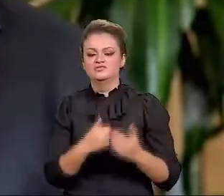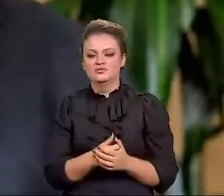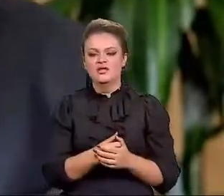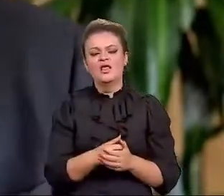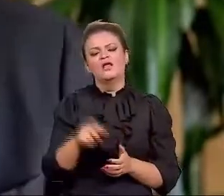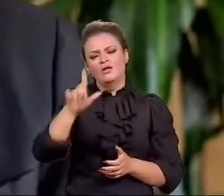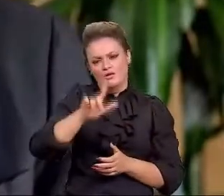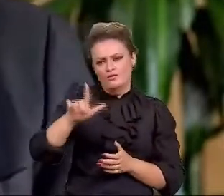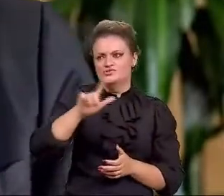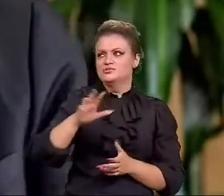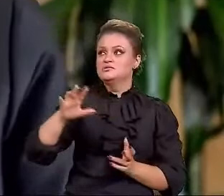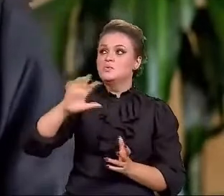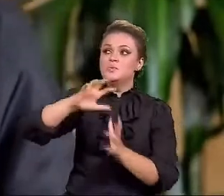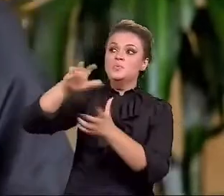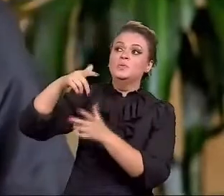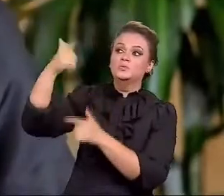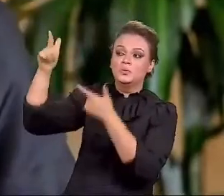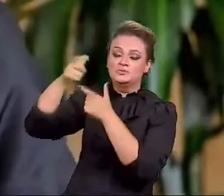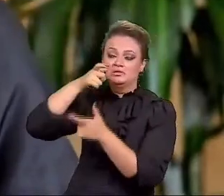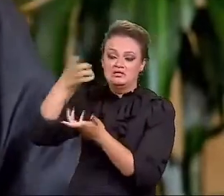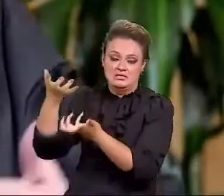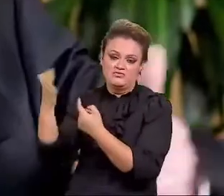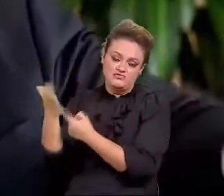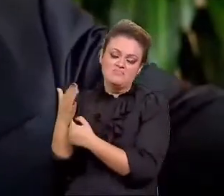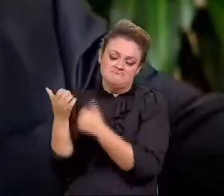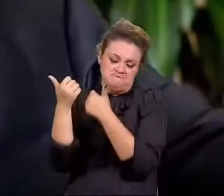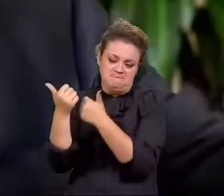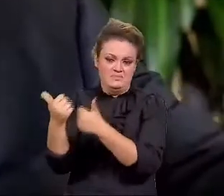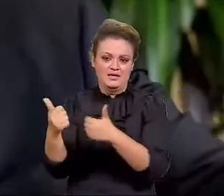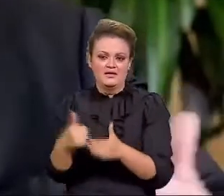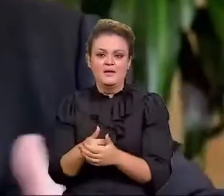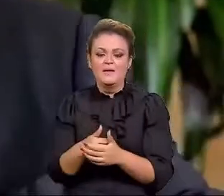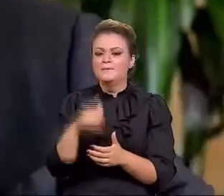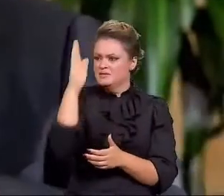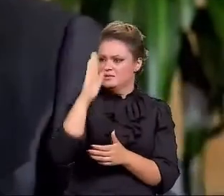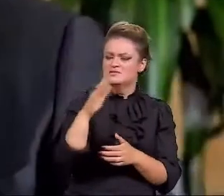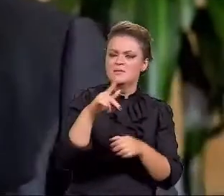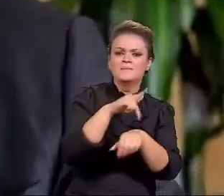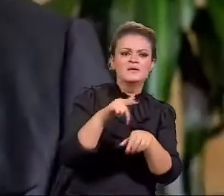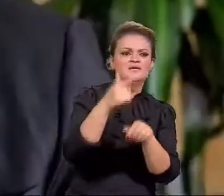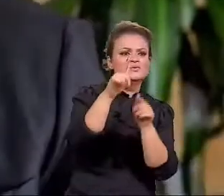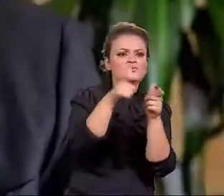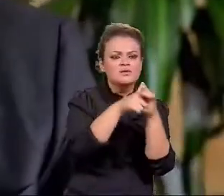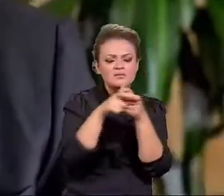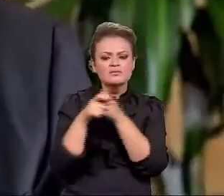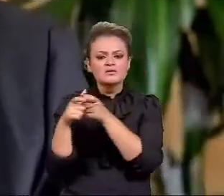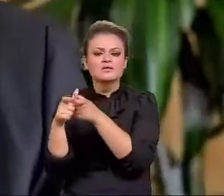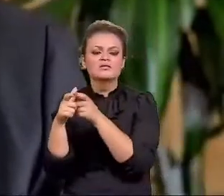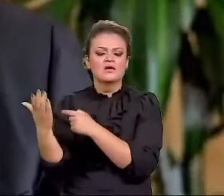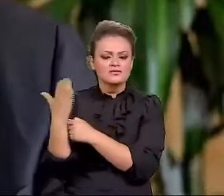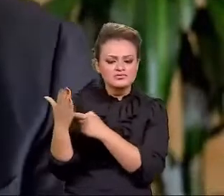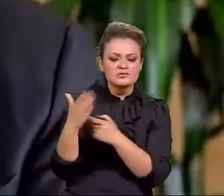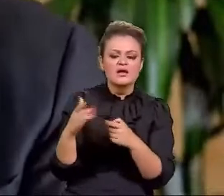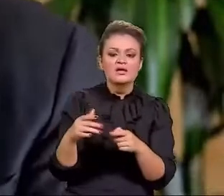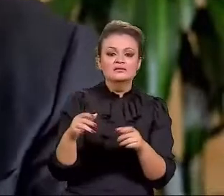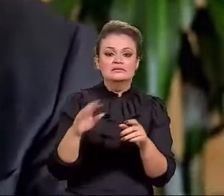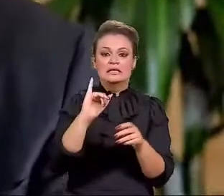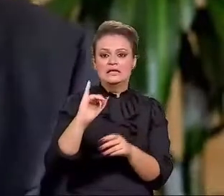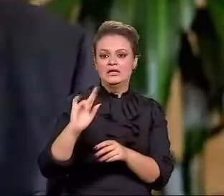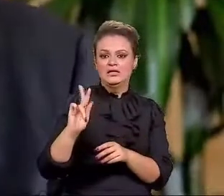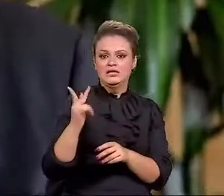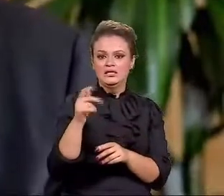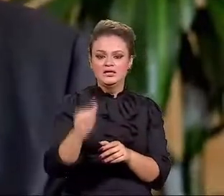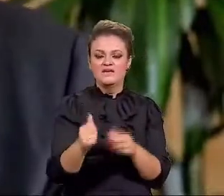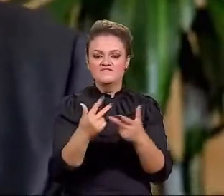ajudar. Mas não apenas o Brasil, outros países pequenos. Nós temos um monte de ilha que pode ir para baixo d'água